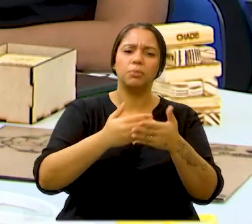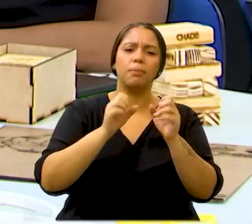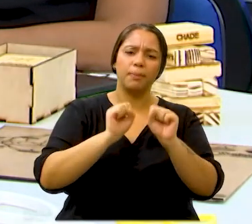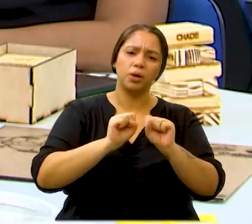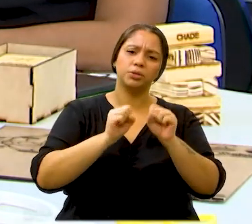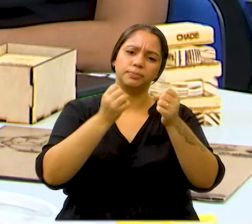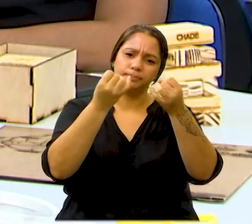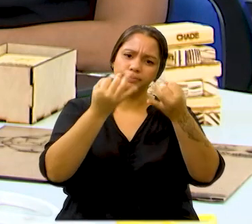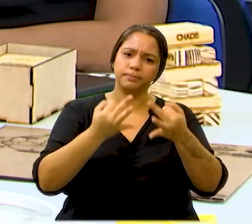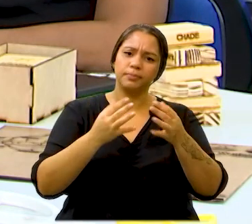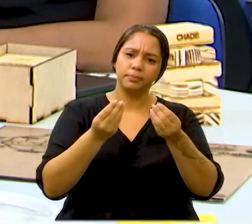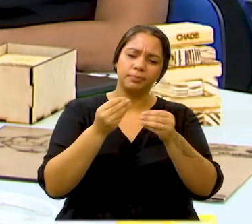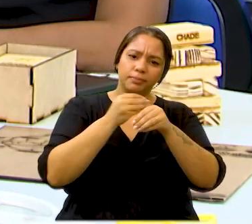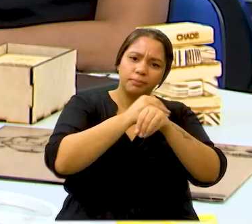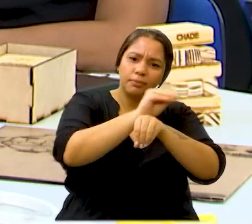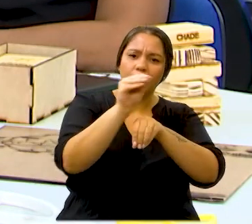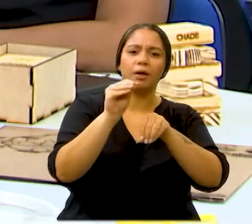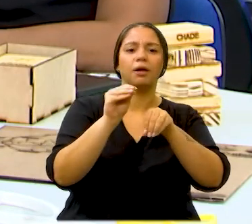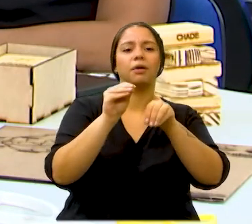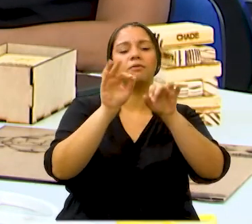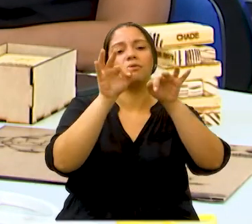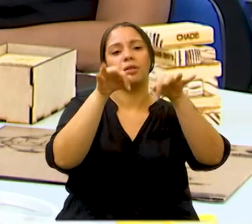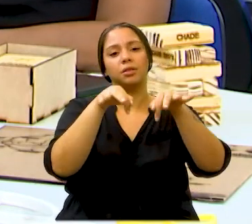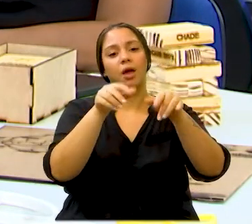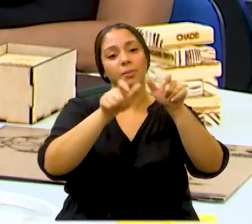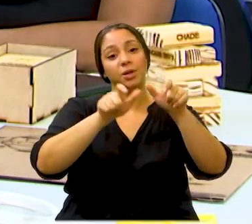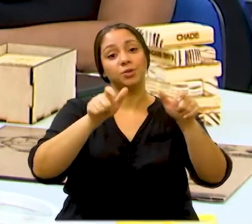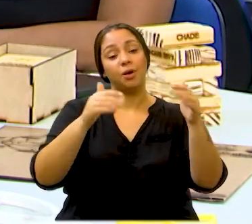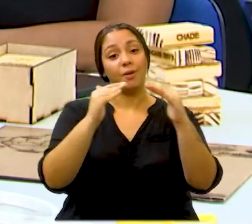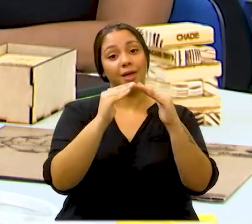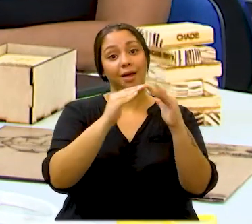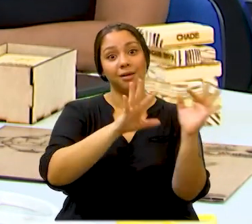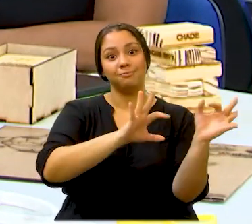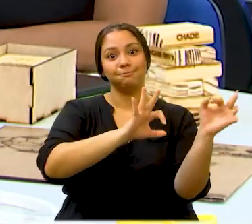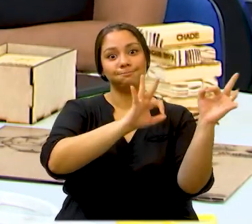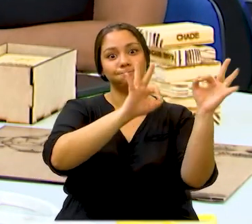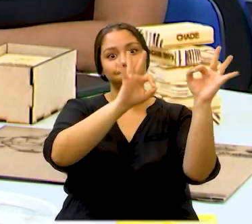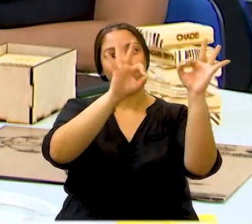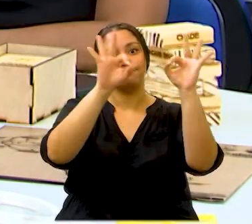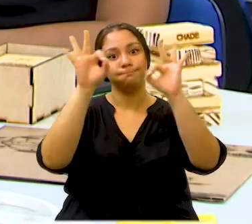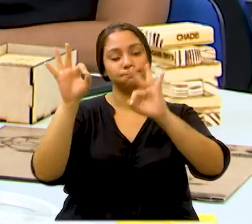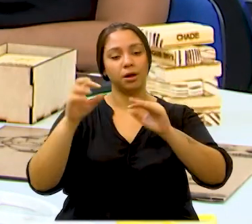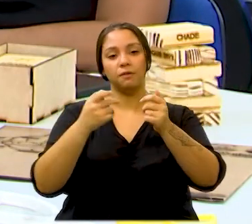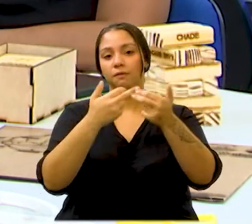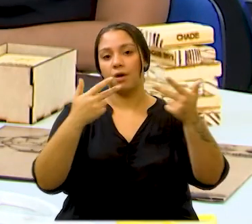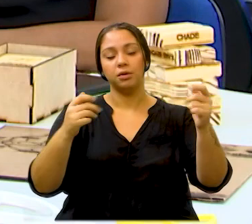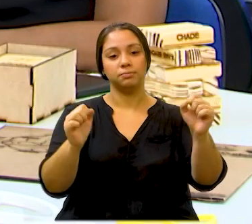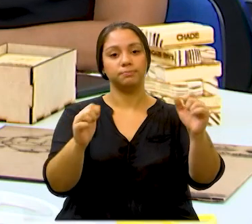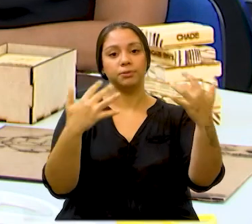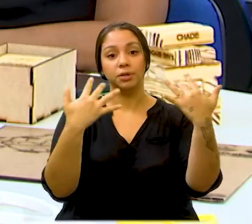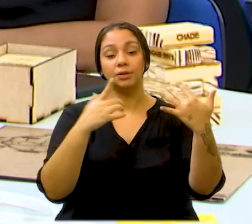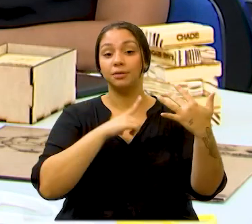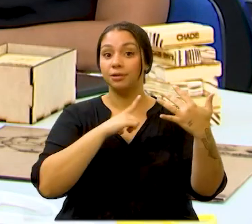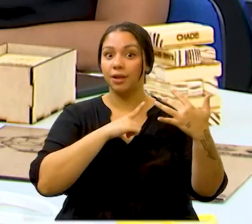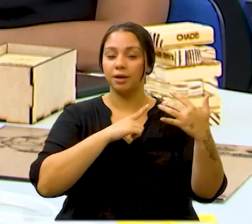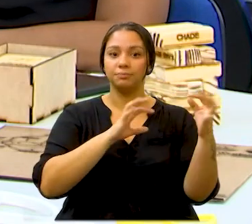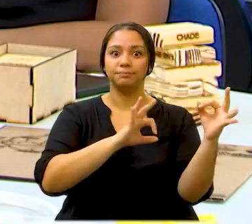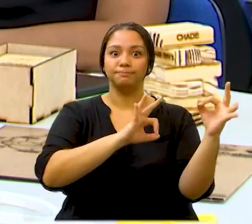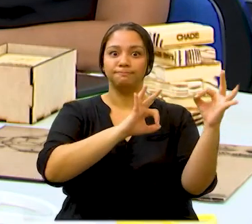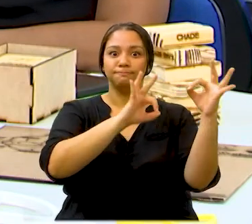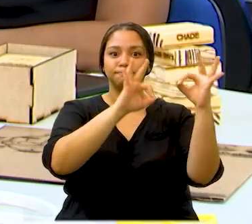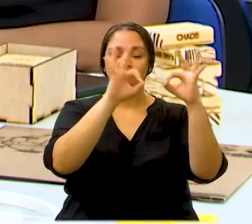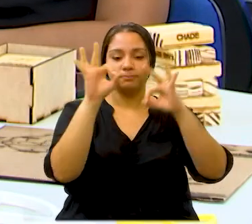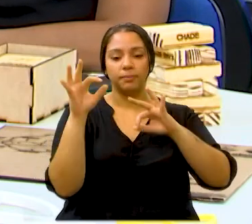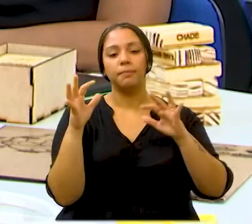gostaria que a senhora pudesse transmitir o recado final para a galera que está em casa, muita gente acompanhando o nosso quadro De Olho na Educação, tem